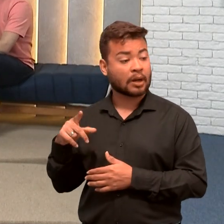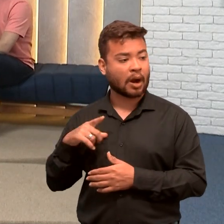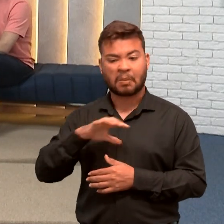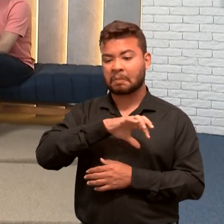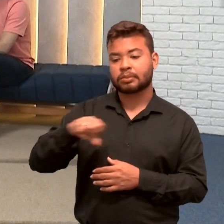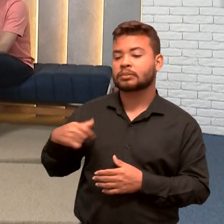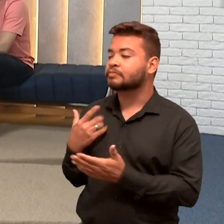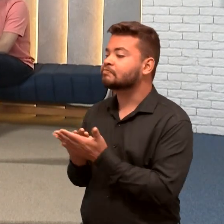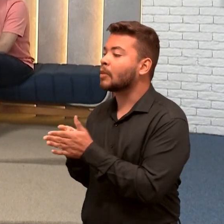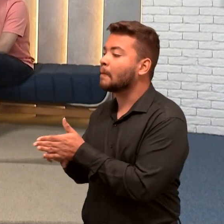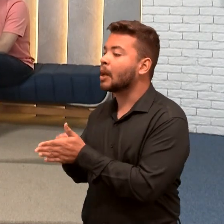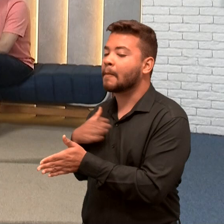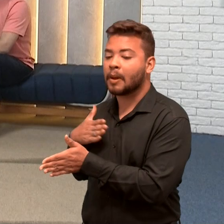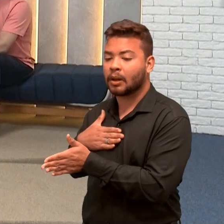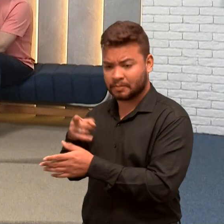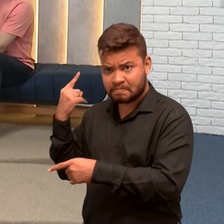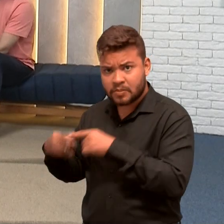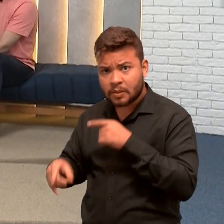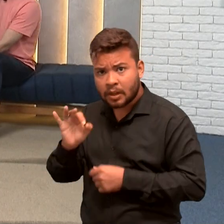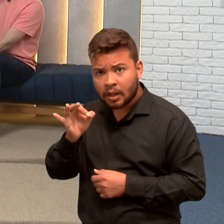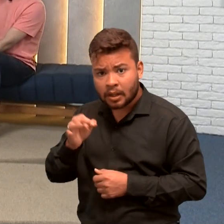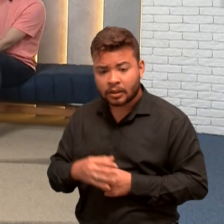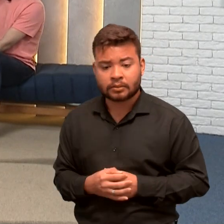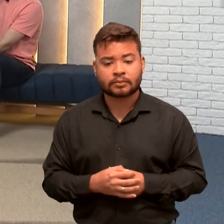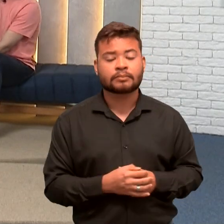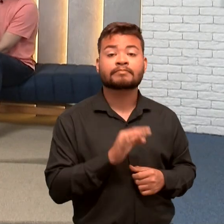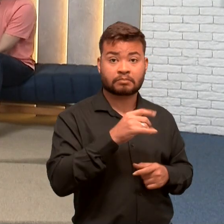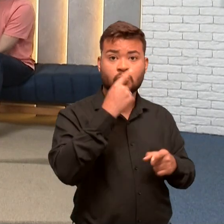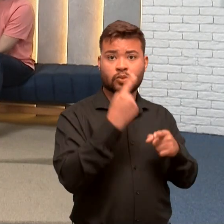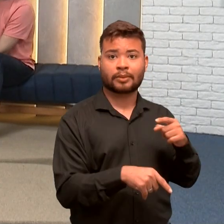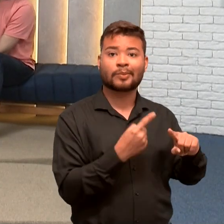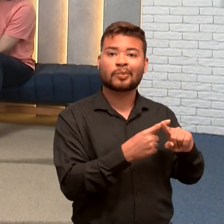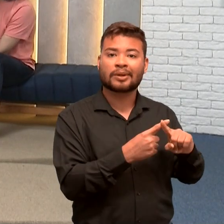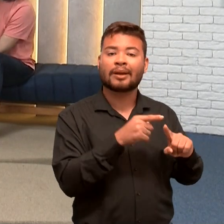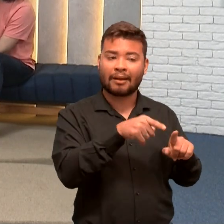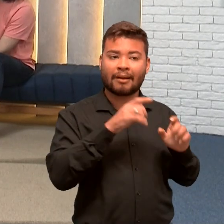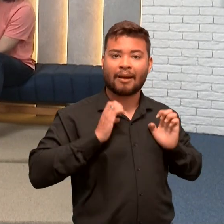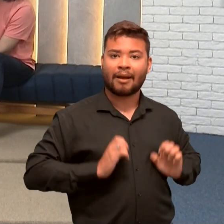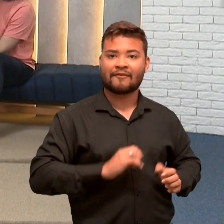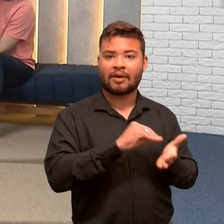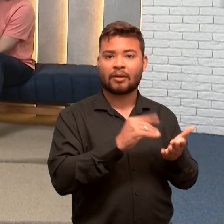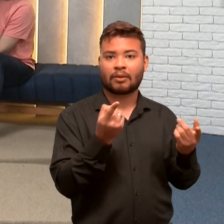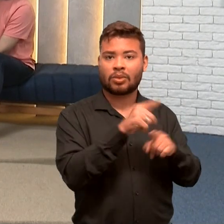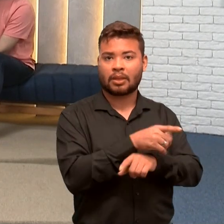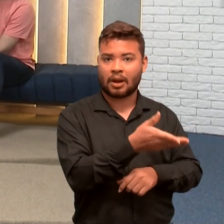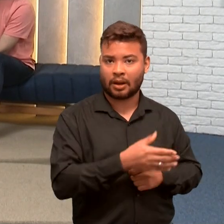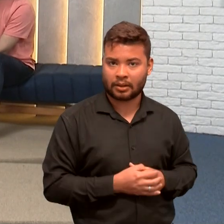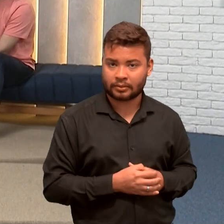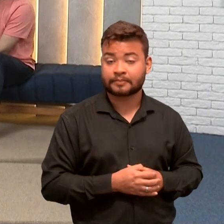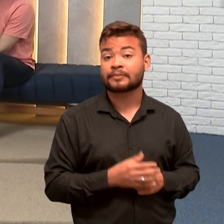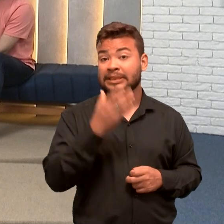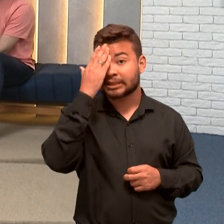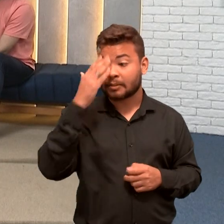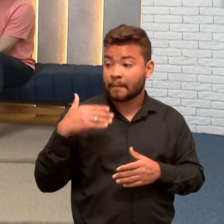uma pesquisa dele também, é proibido. É proibido. Isso é antiético, porque a gente tem que levar em consideração que todo o processo ele